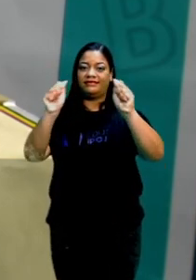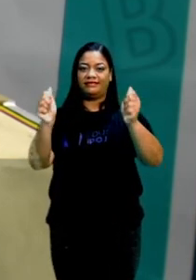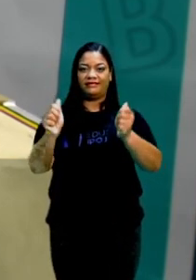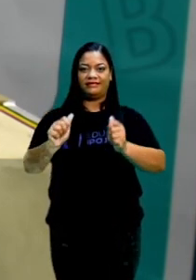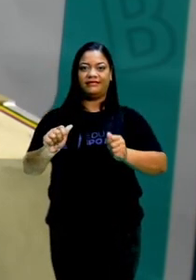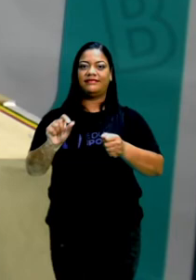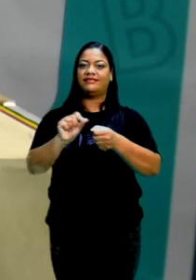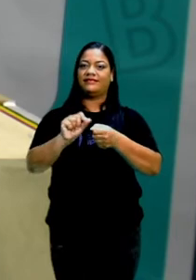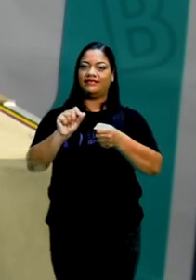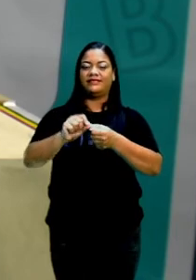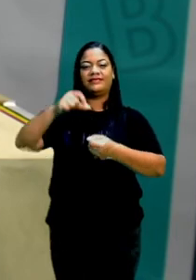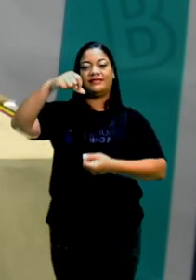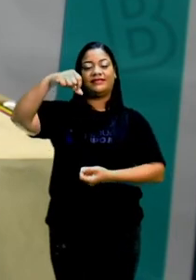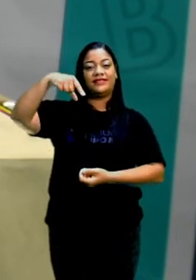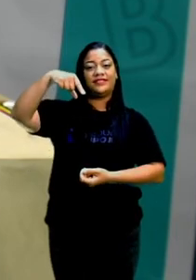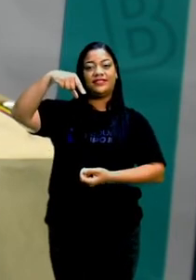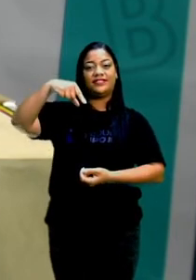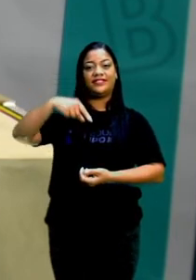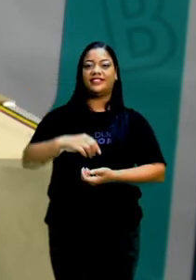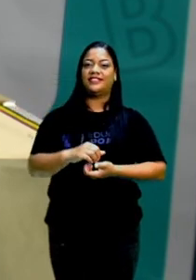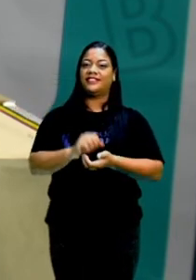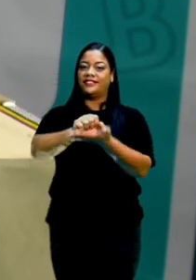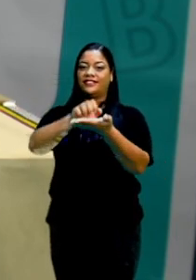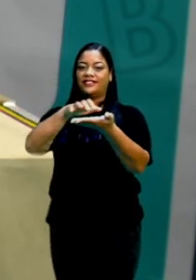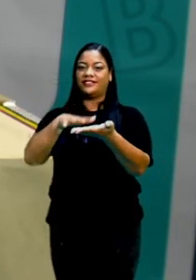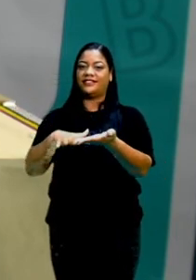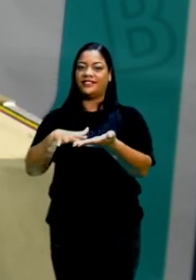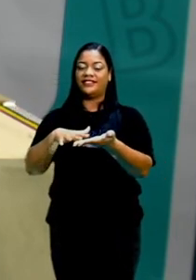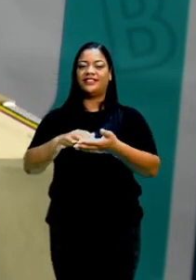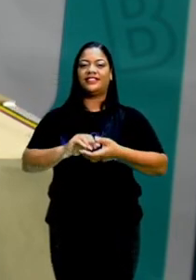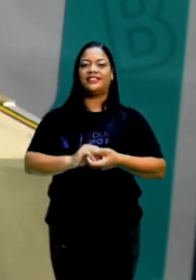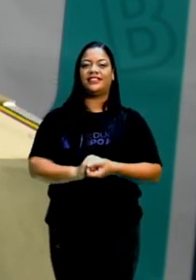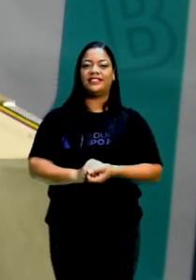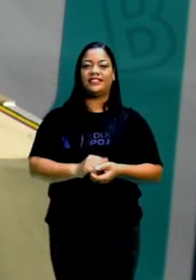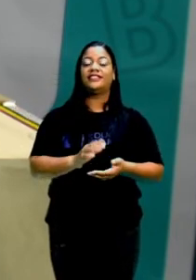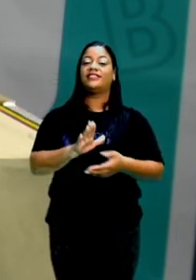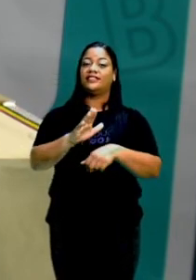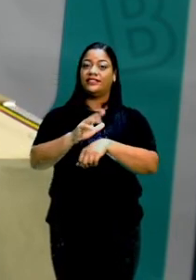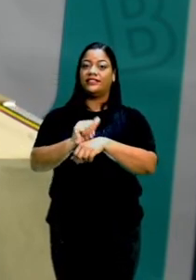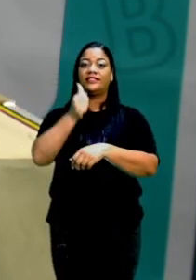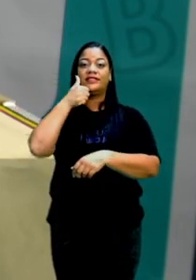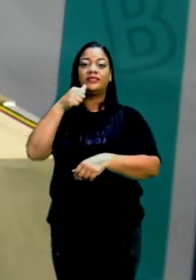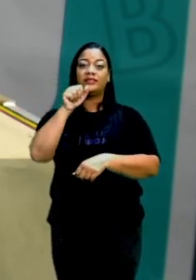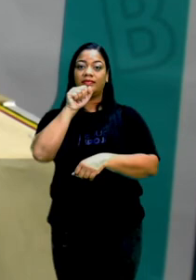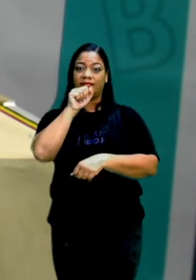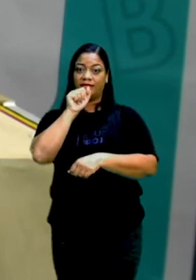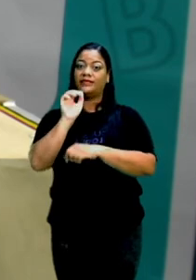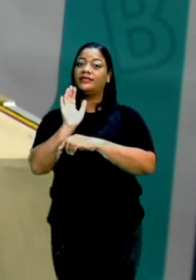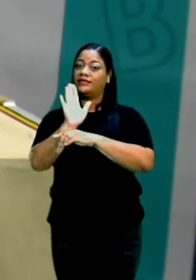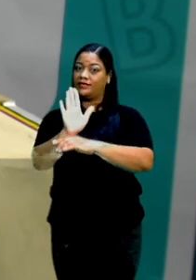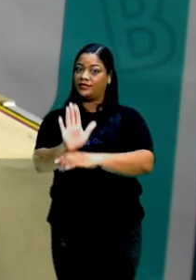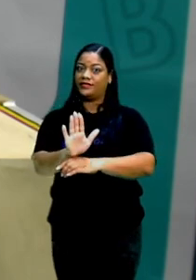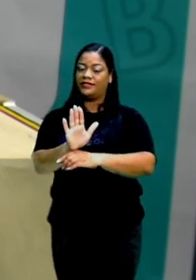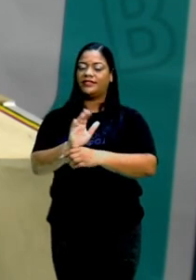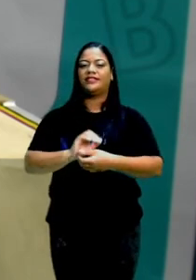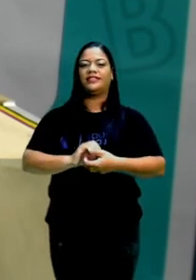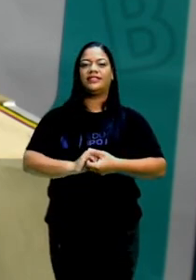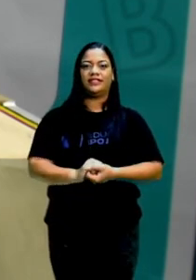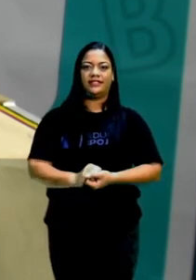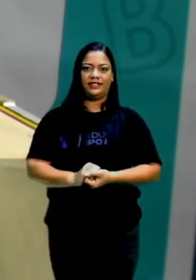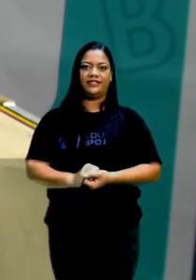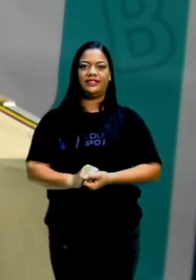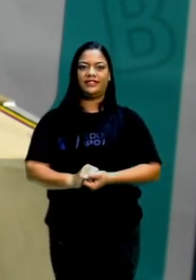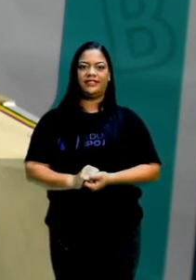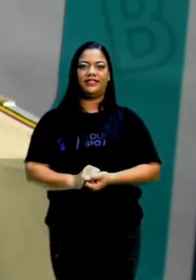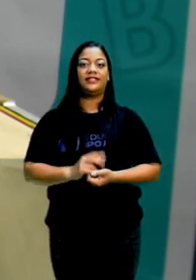a nossa gotinha na nossa atividade. Convide a mamãe para ajudar, certo? Para não se cortar